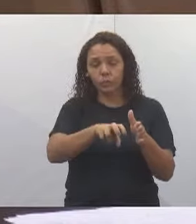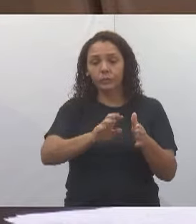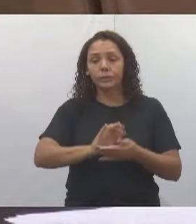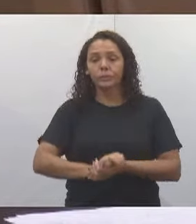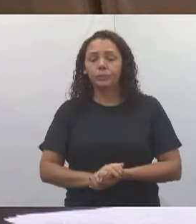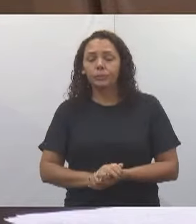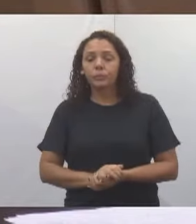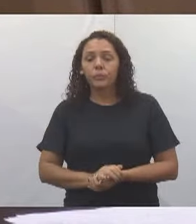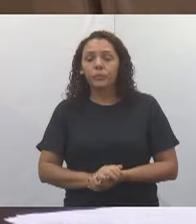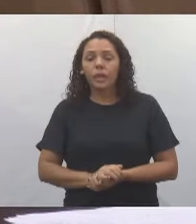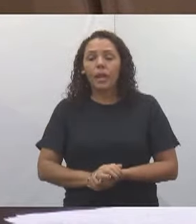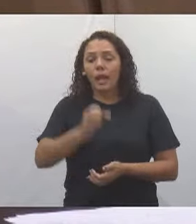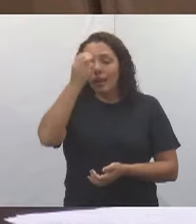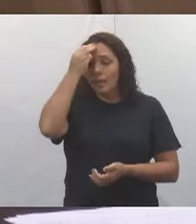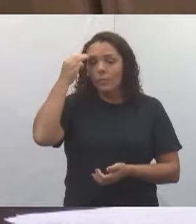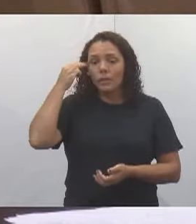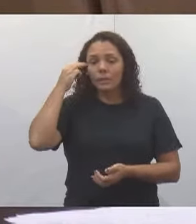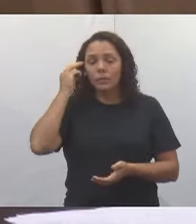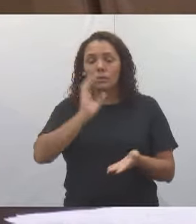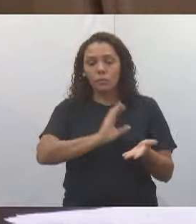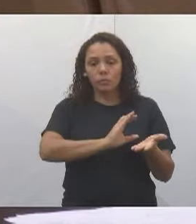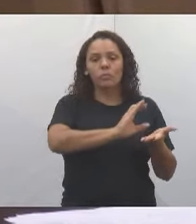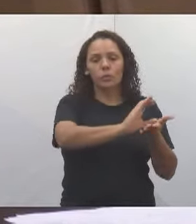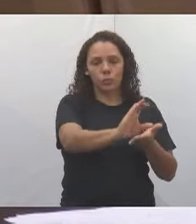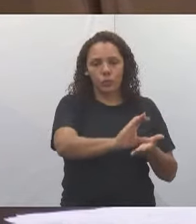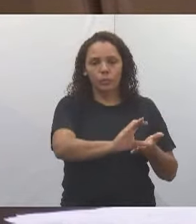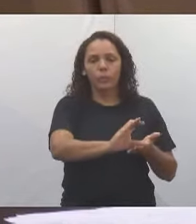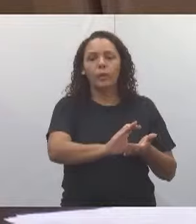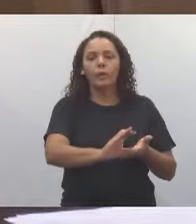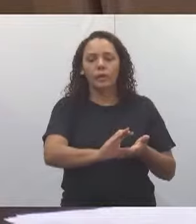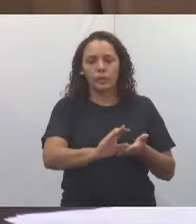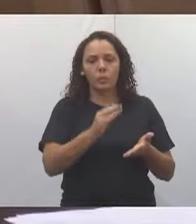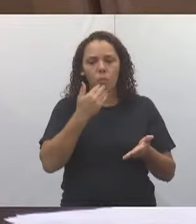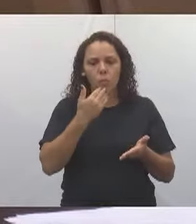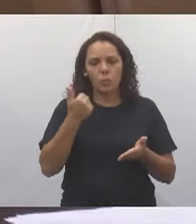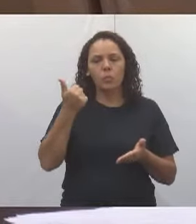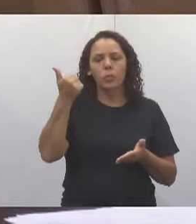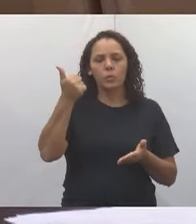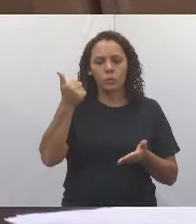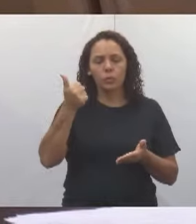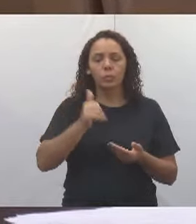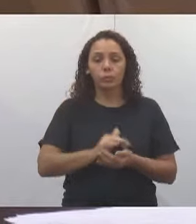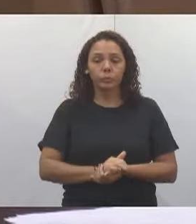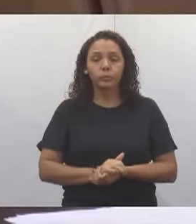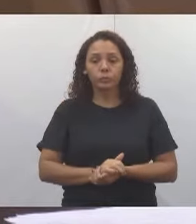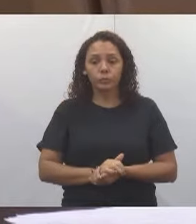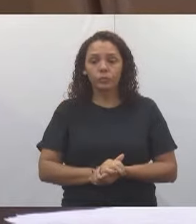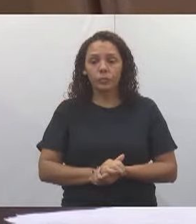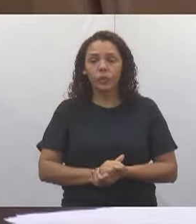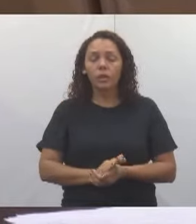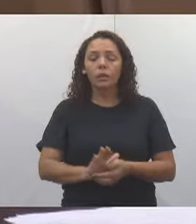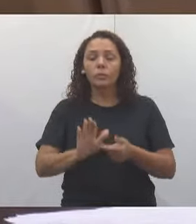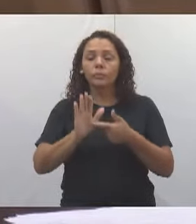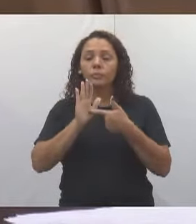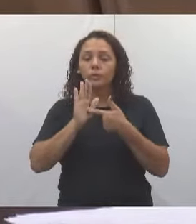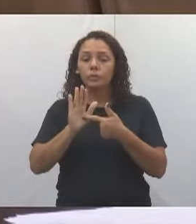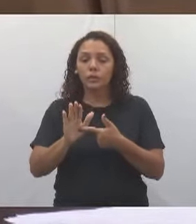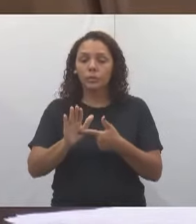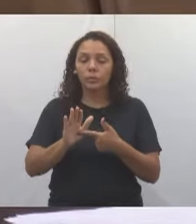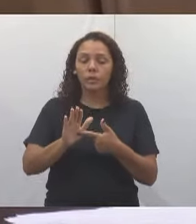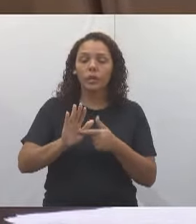Foi a Maria Amélia. E ficou muito bom, eu estive lá vendo, ficou muito bom. Mas agora eu quero deixar aqui registrado, que eu já pedi para a